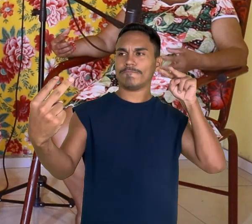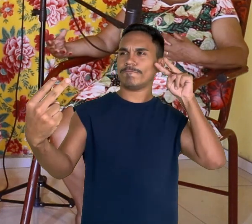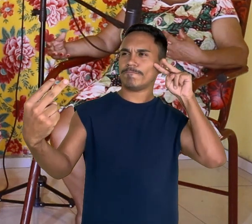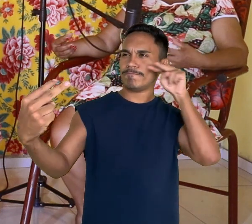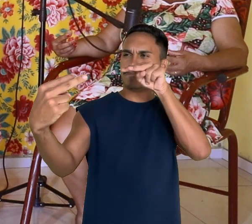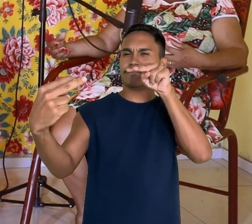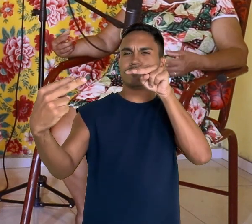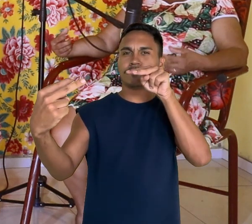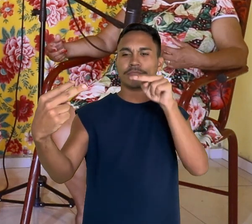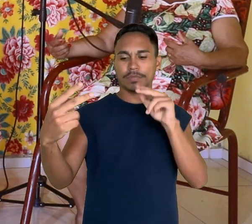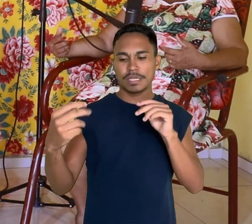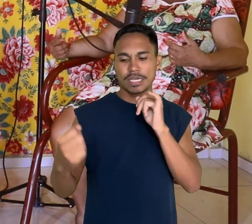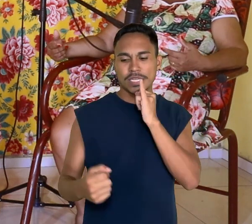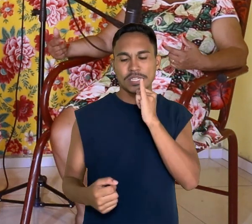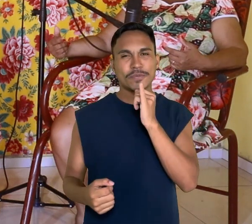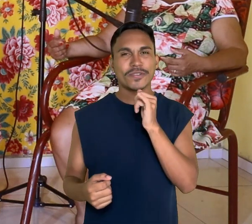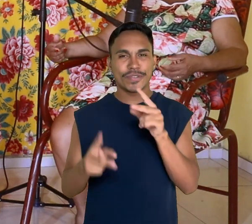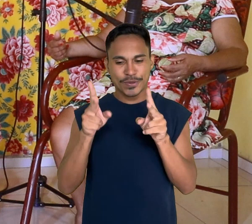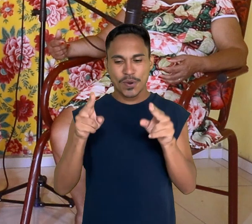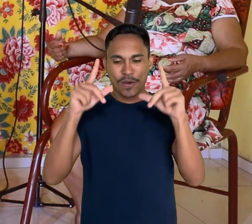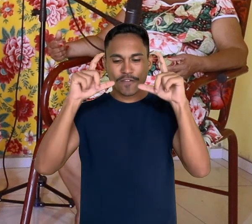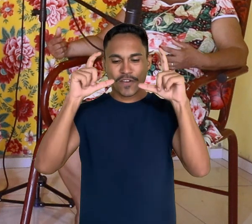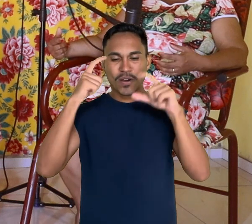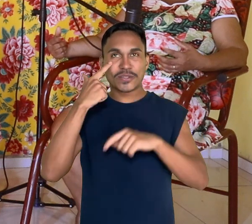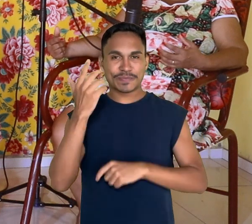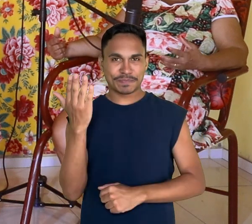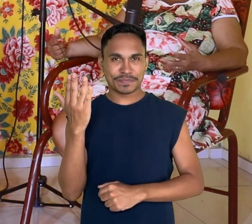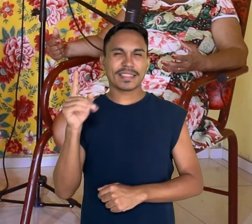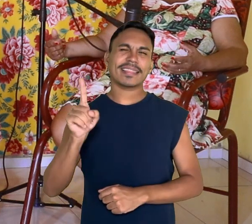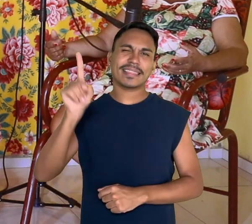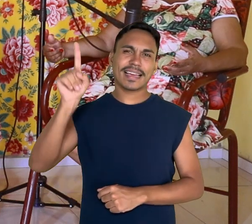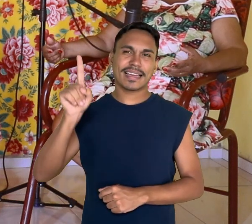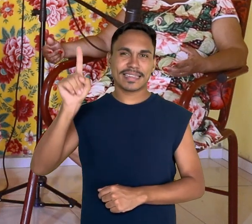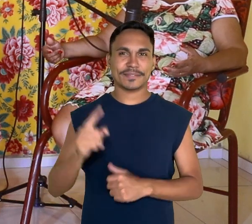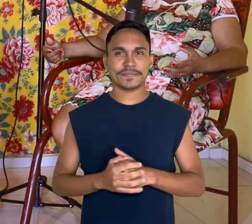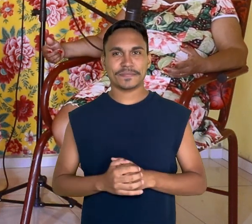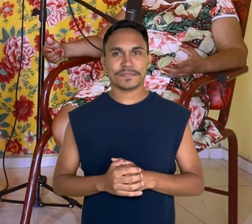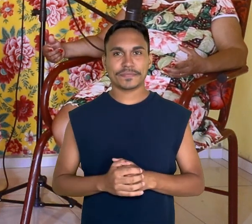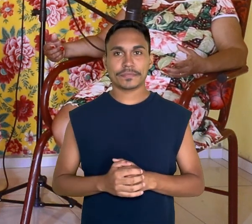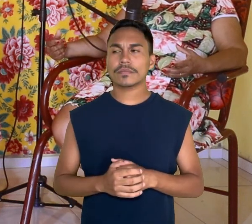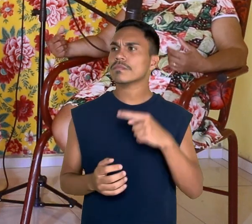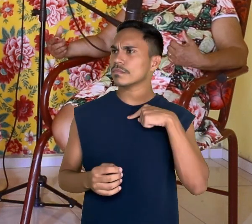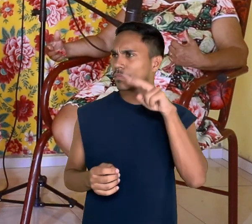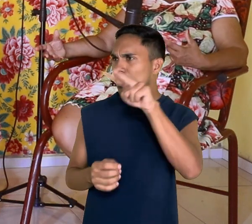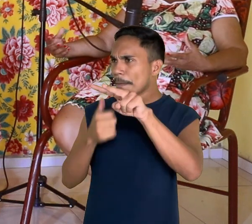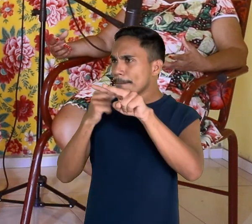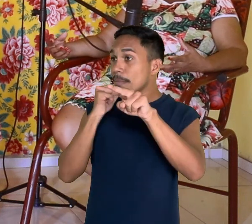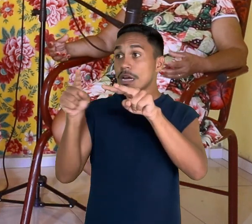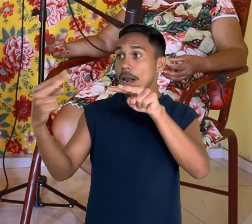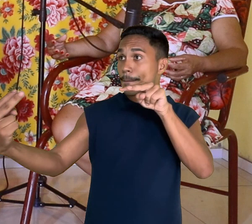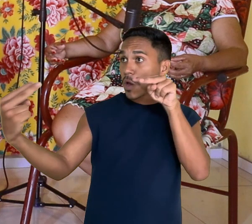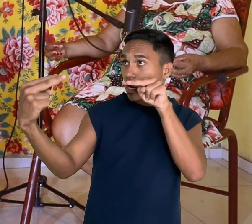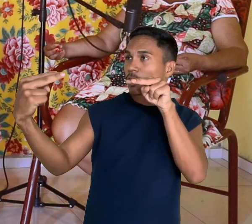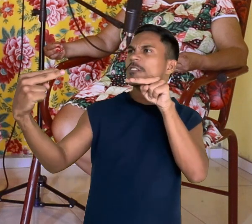fez aquele... Que eu estou olhando ali para ela agora, naquela foto ali, que ela agora está lá no andar de cima. E eu olhando para ela olhando